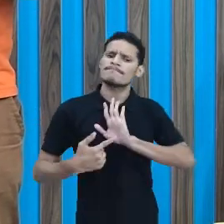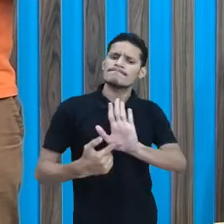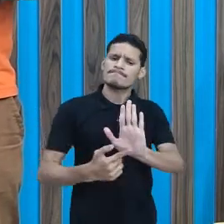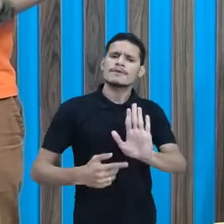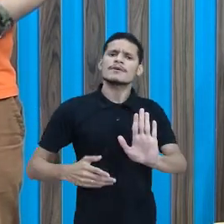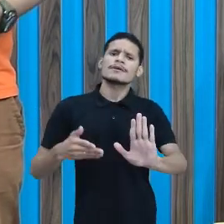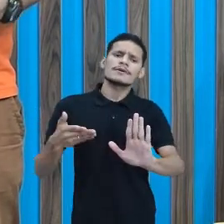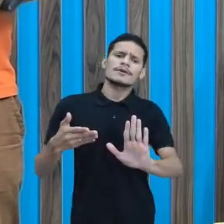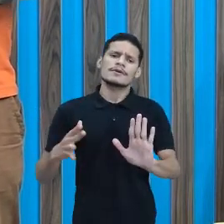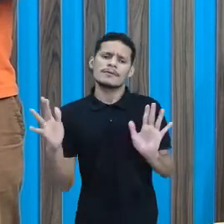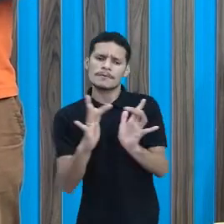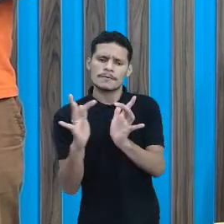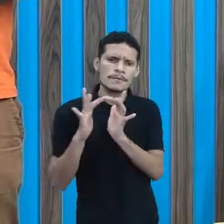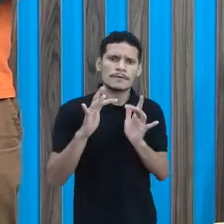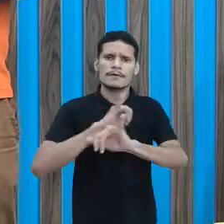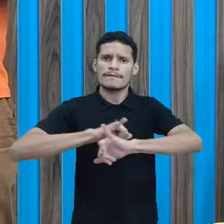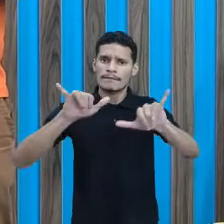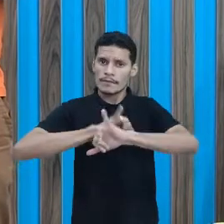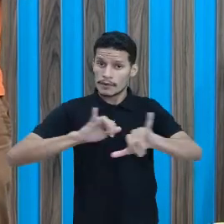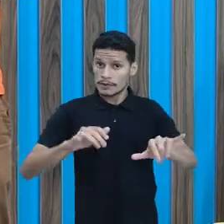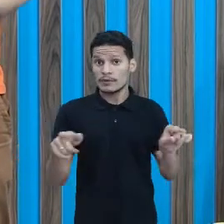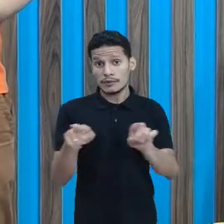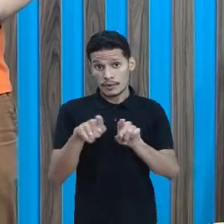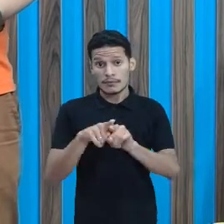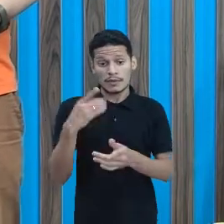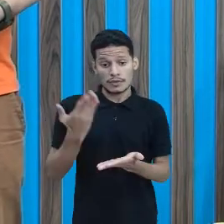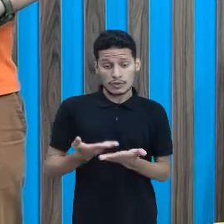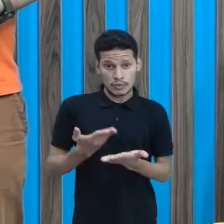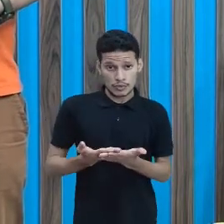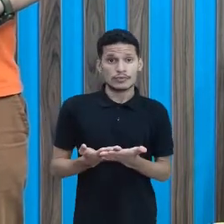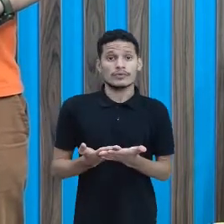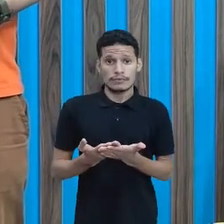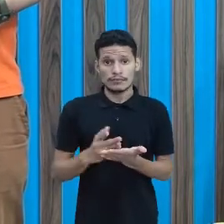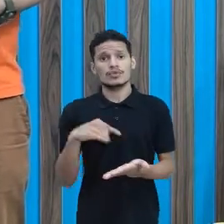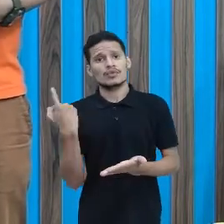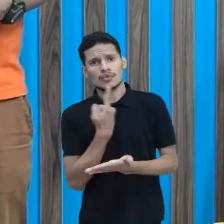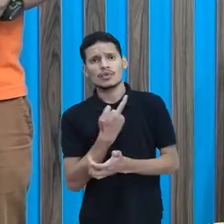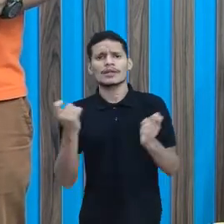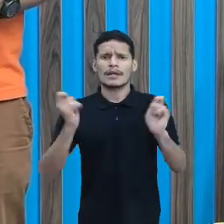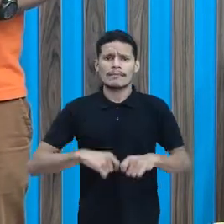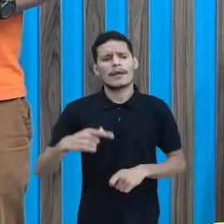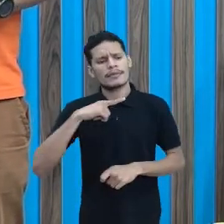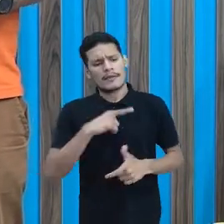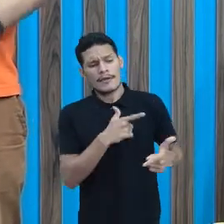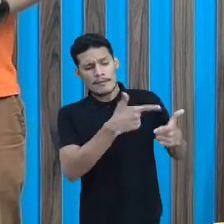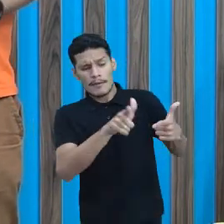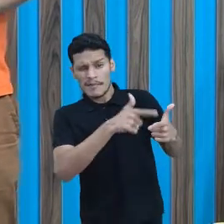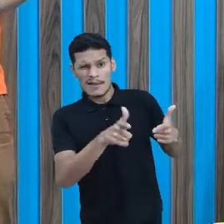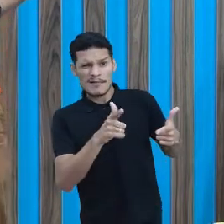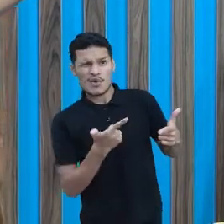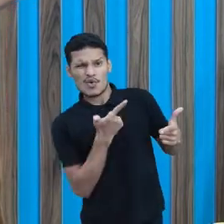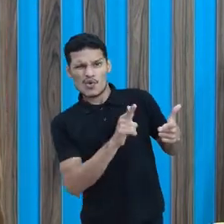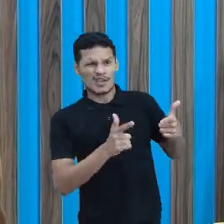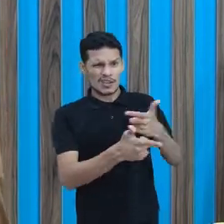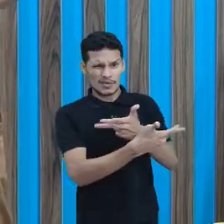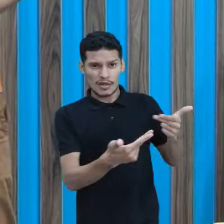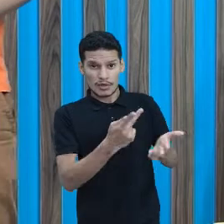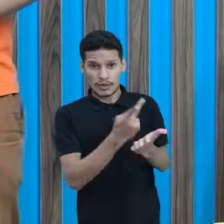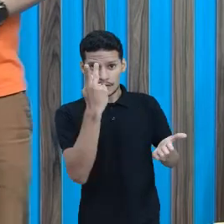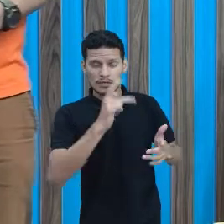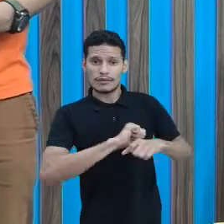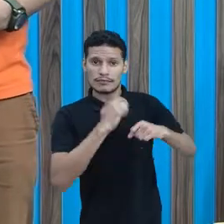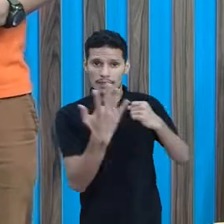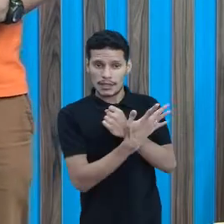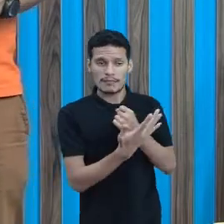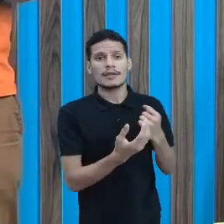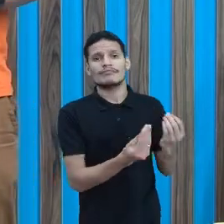acesso à informação, aos estudos, para a gente compensar o prejuízo de outros carnavais aí que essa pandemia deixou para